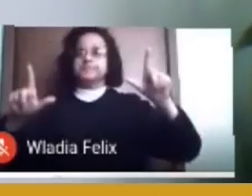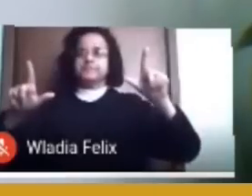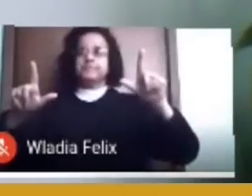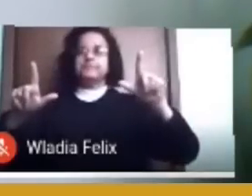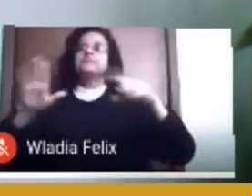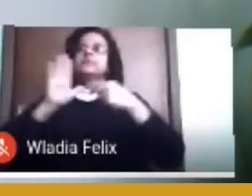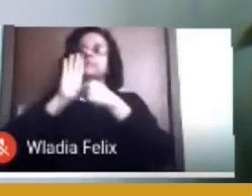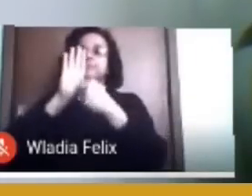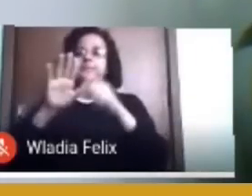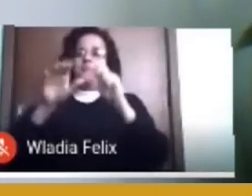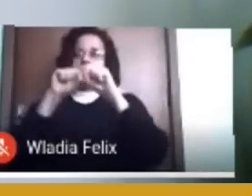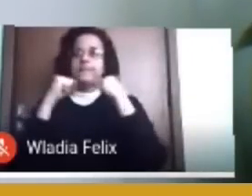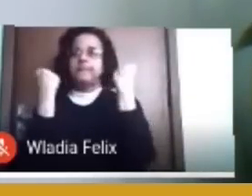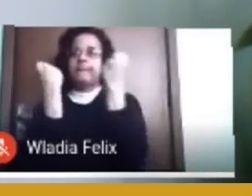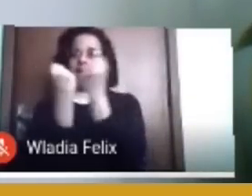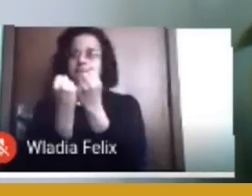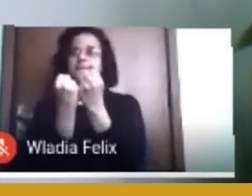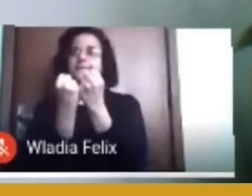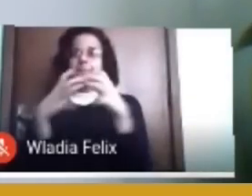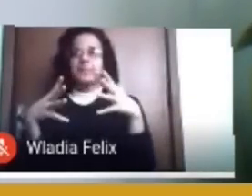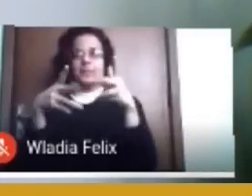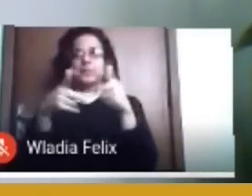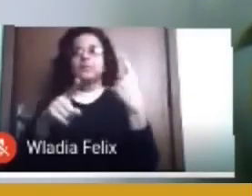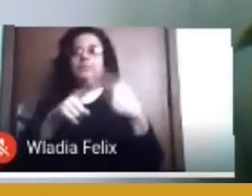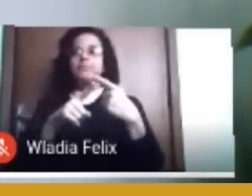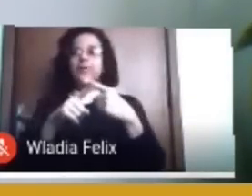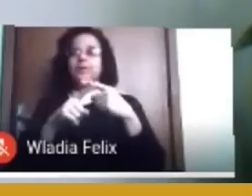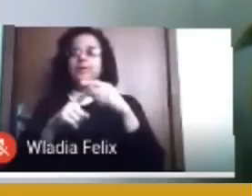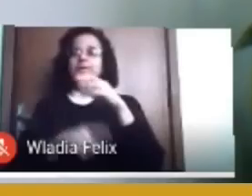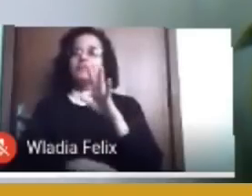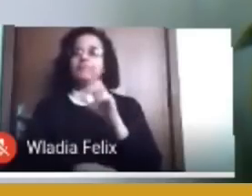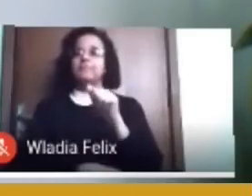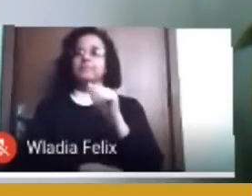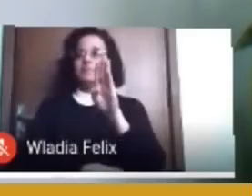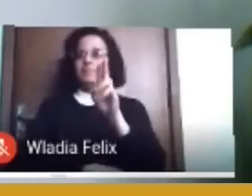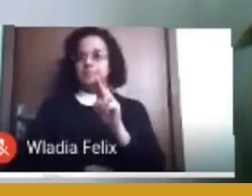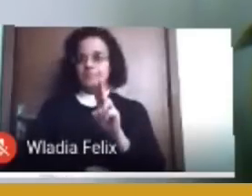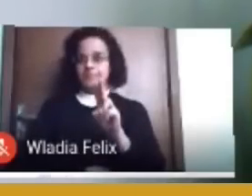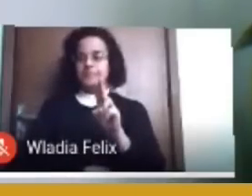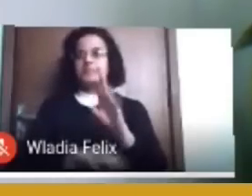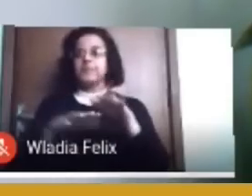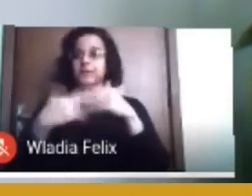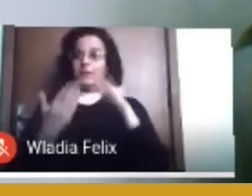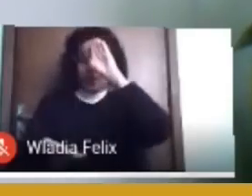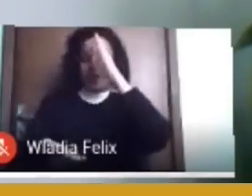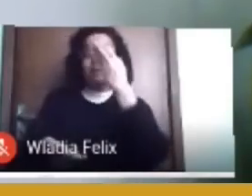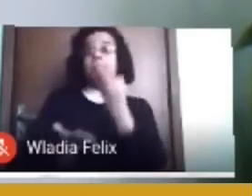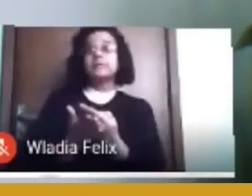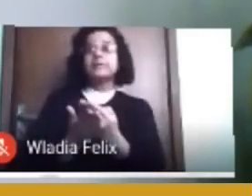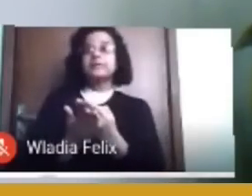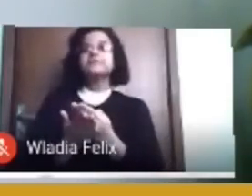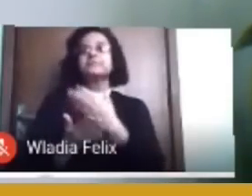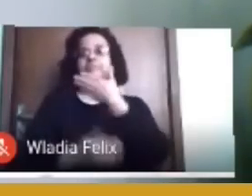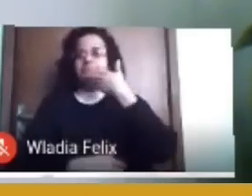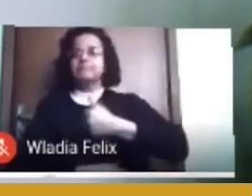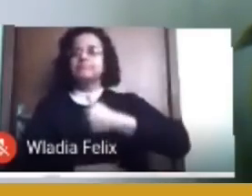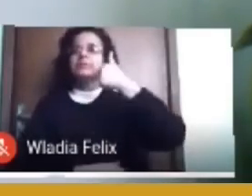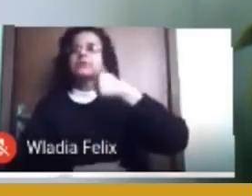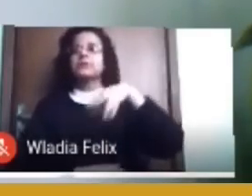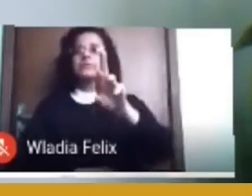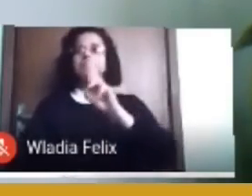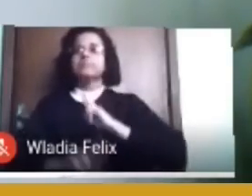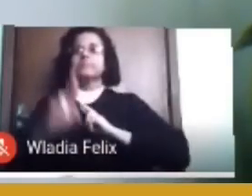de frente e a outra escola tiver a mesma linguagem, nós vamos conseguir sim tirar essa